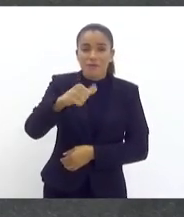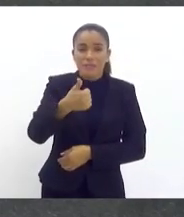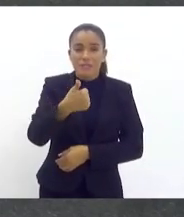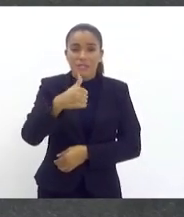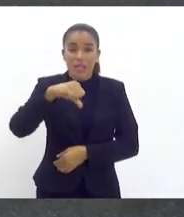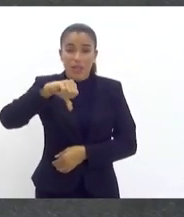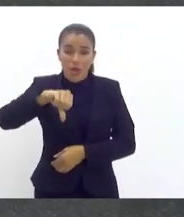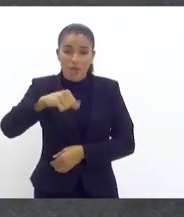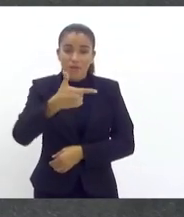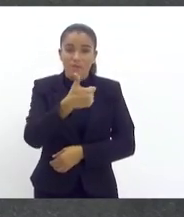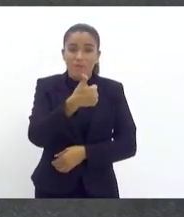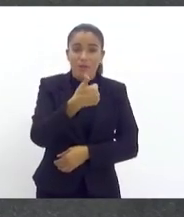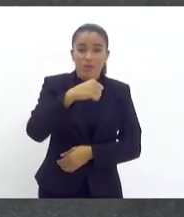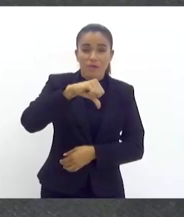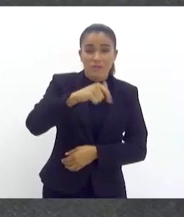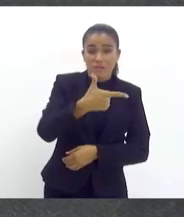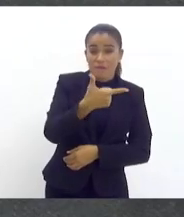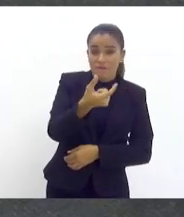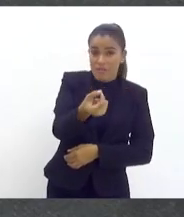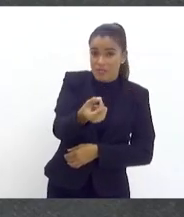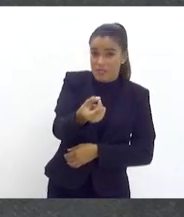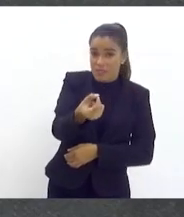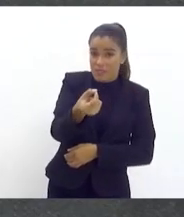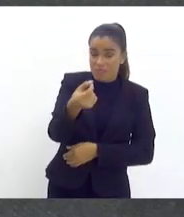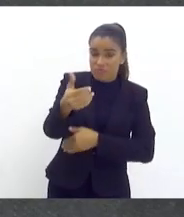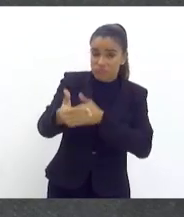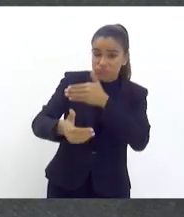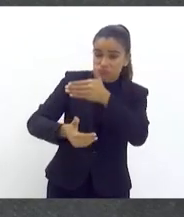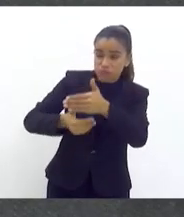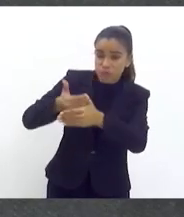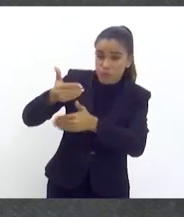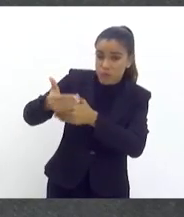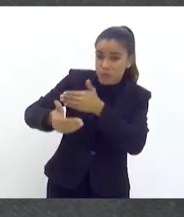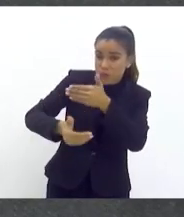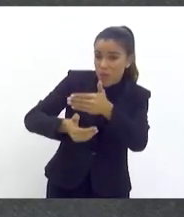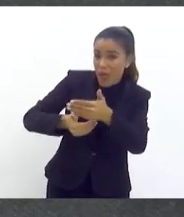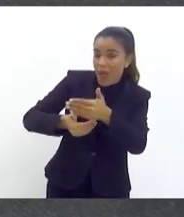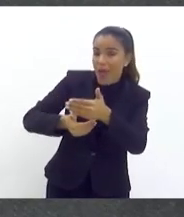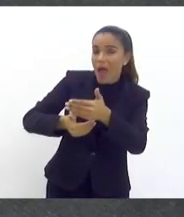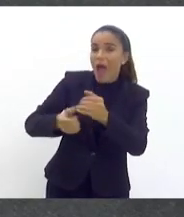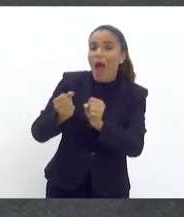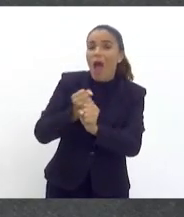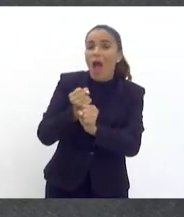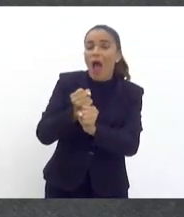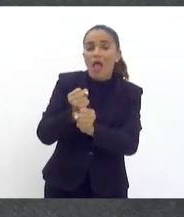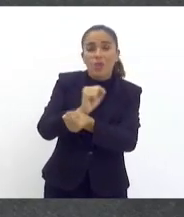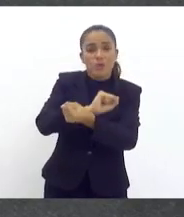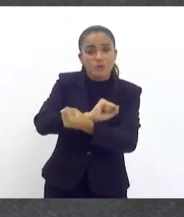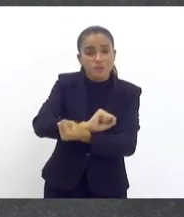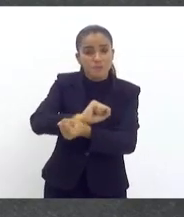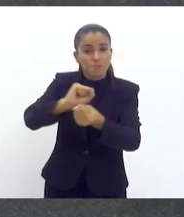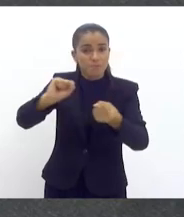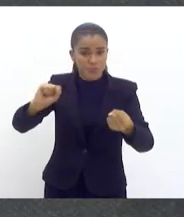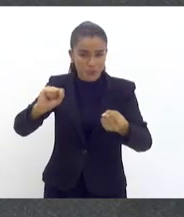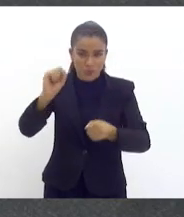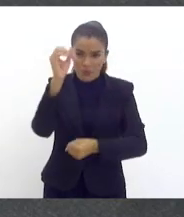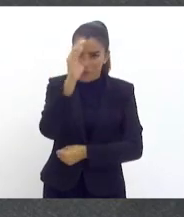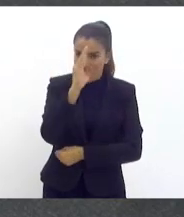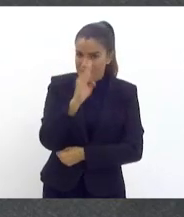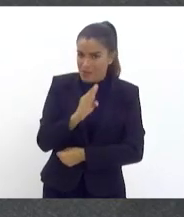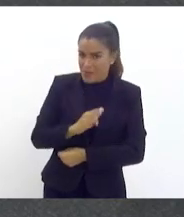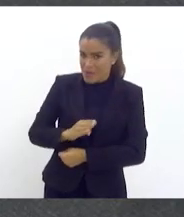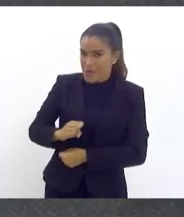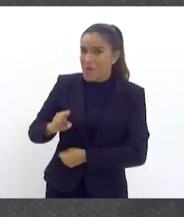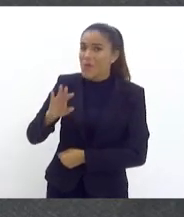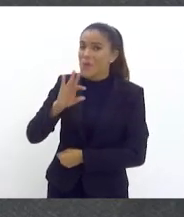1919, 1920, ao longo dos primeiros anos após a libertação dos escravos no Brasil, quem